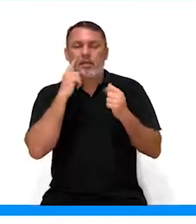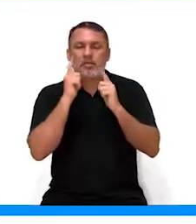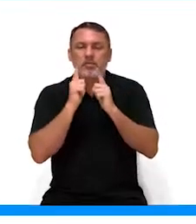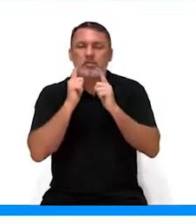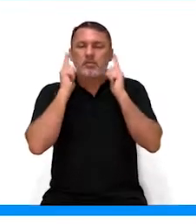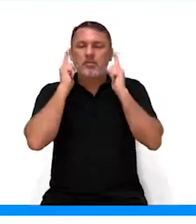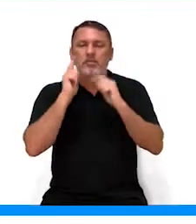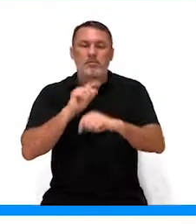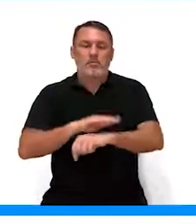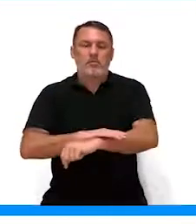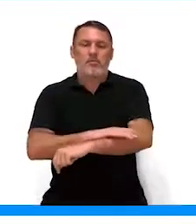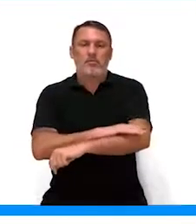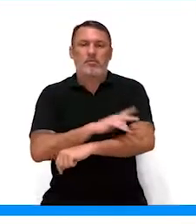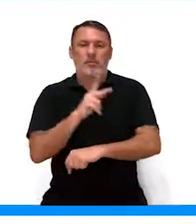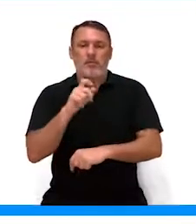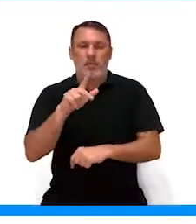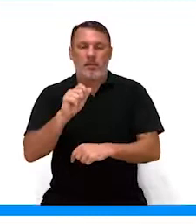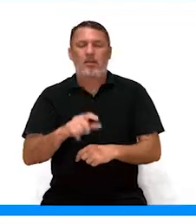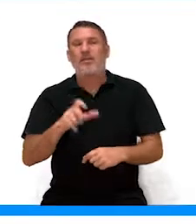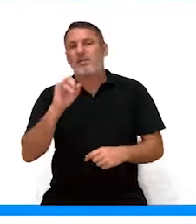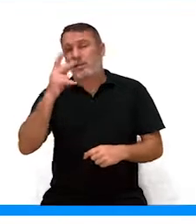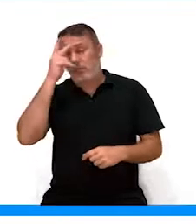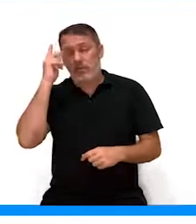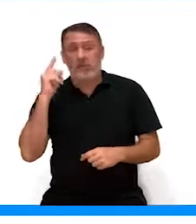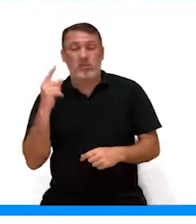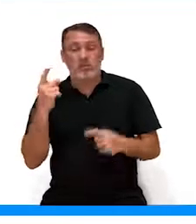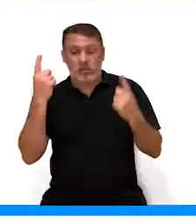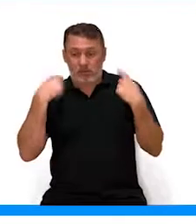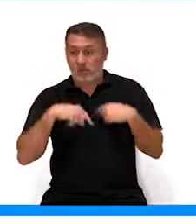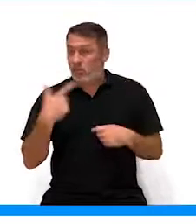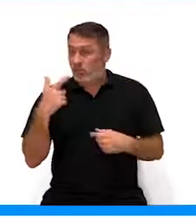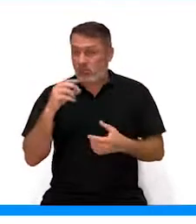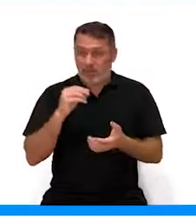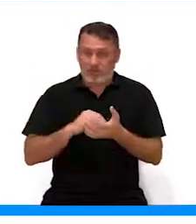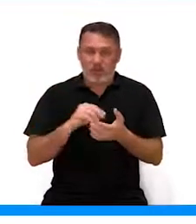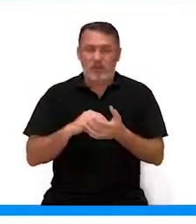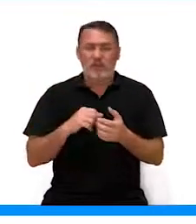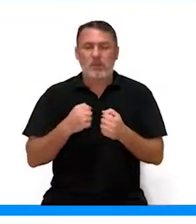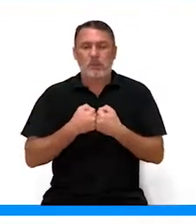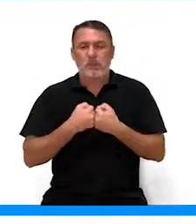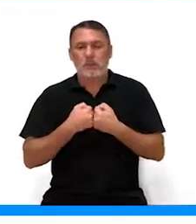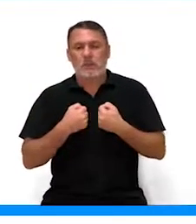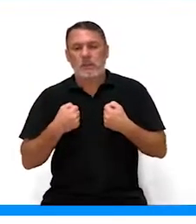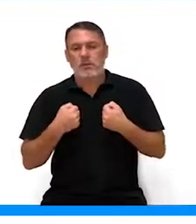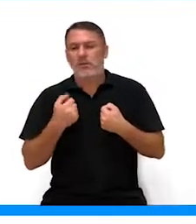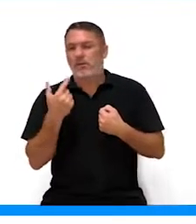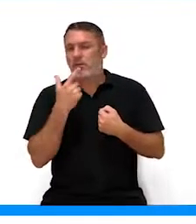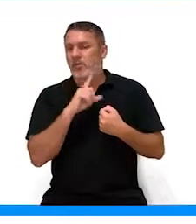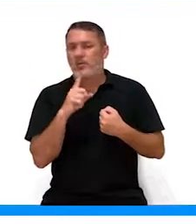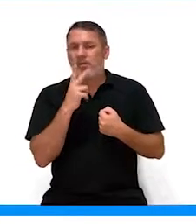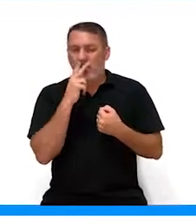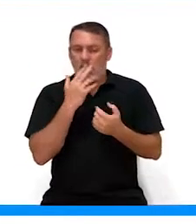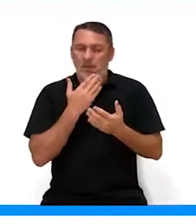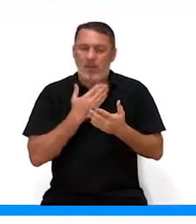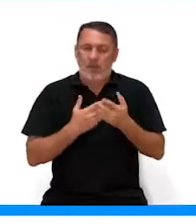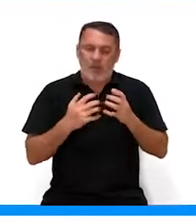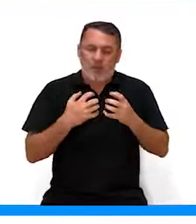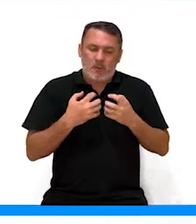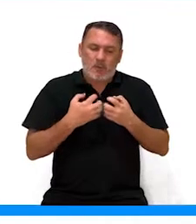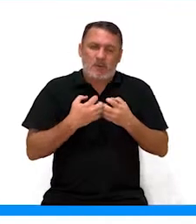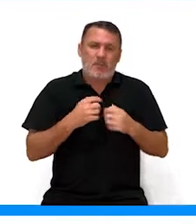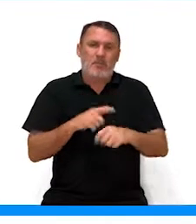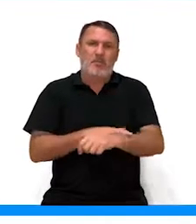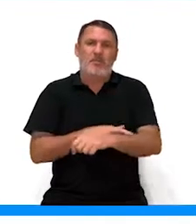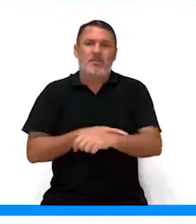estica a nossa pele, ele mantém essa estrutura. Quando uma pessoa tem deficiência, ela não consegue manter essa elasticidade. Por isso